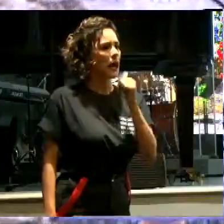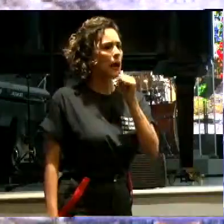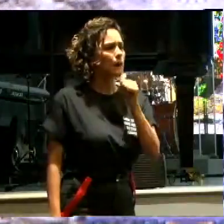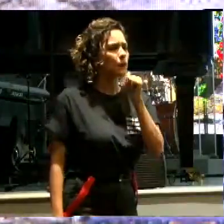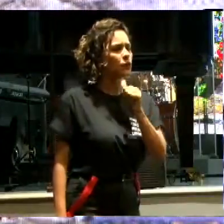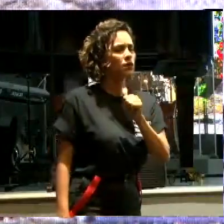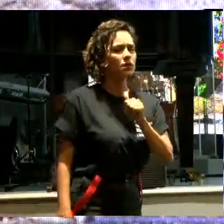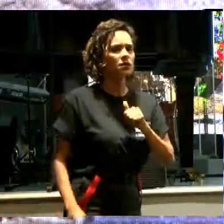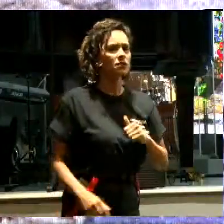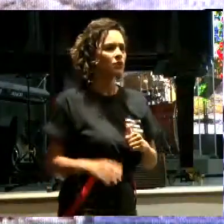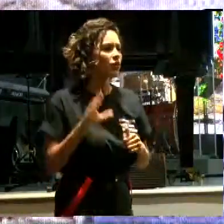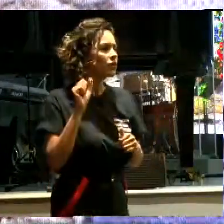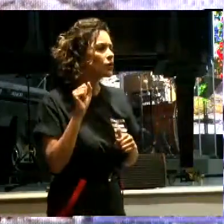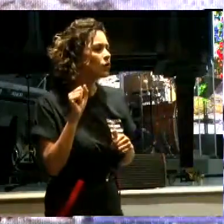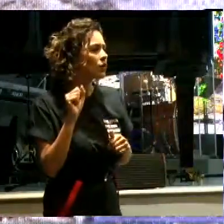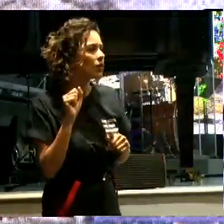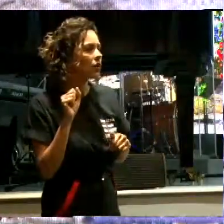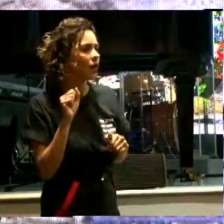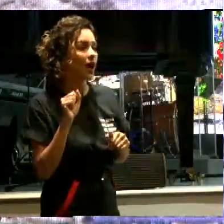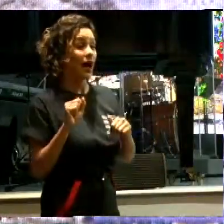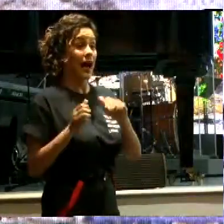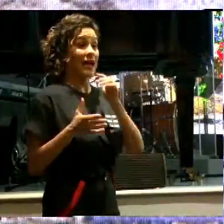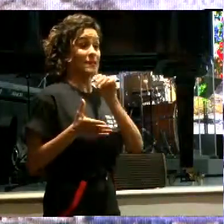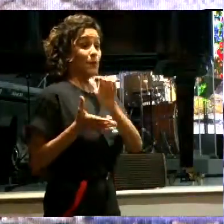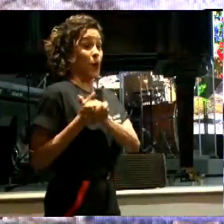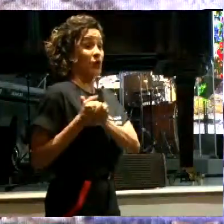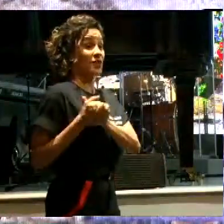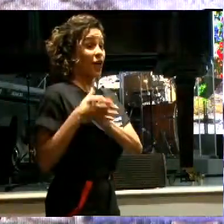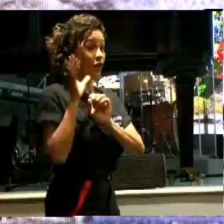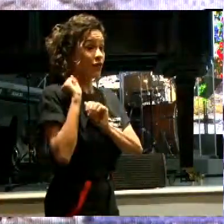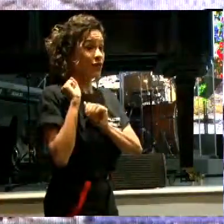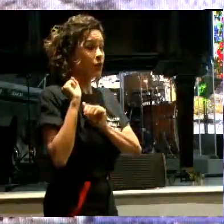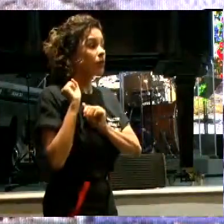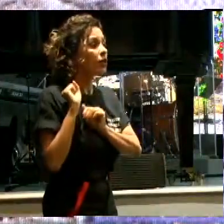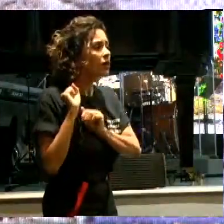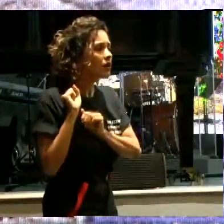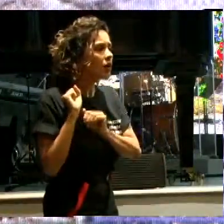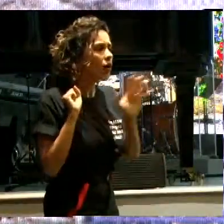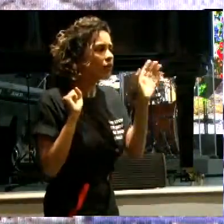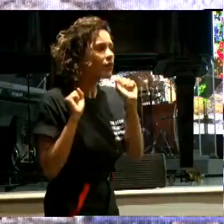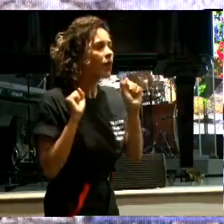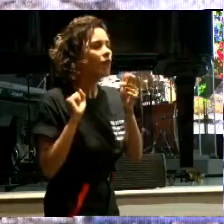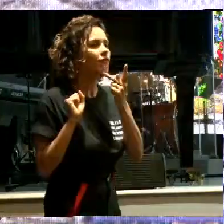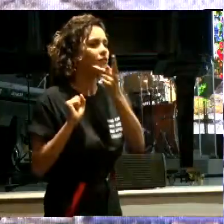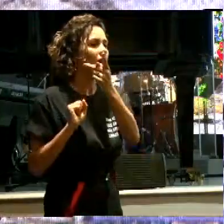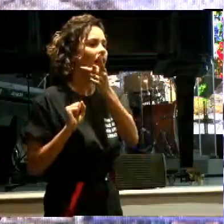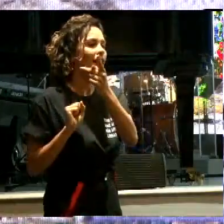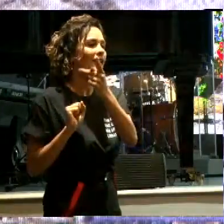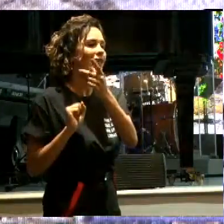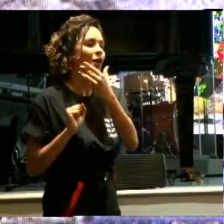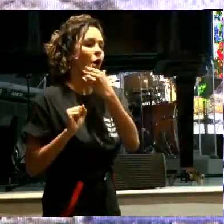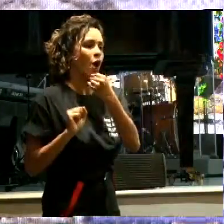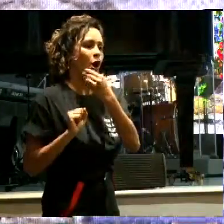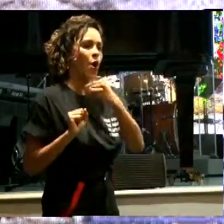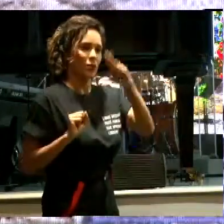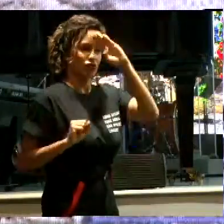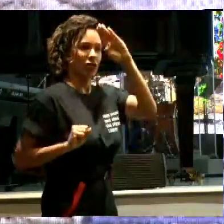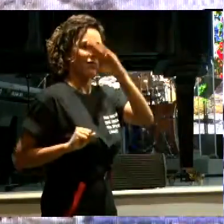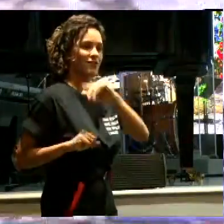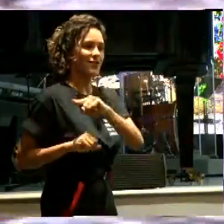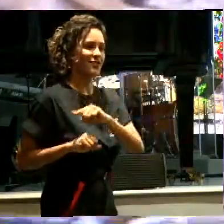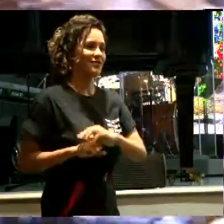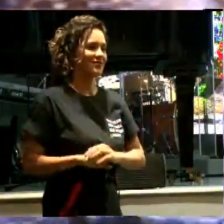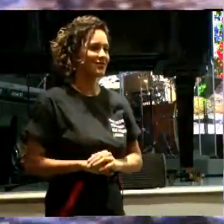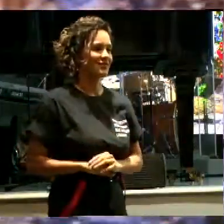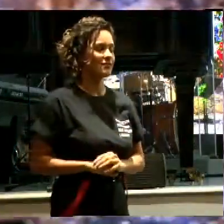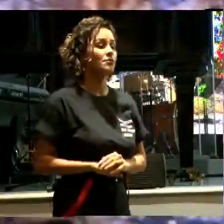com o marido dela. Mas eu acredito que aquela menina só teve crédito por quê? Porque as atitudes daquela menina dava a